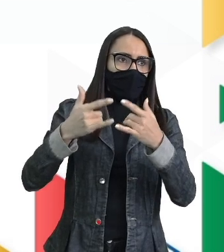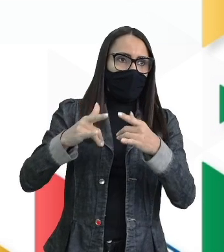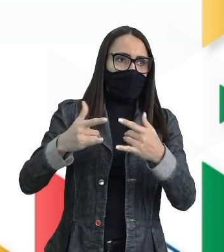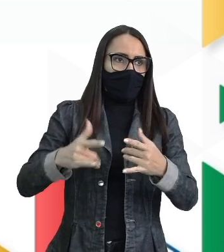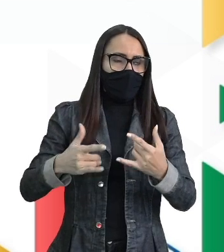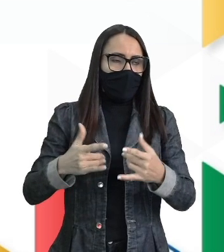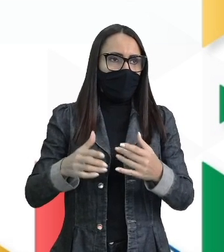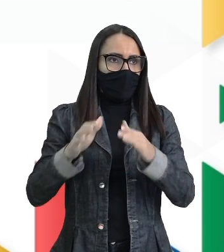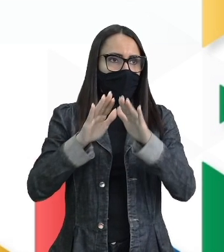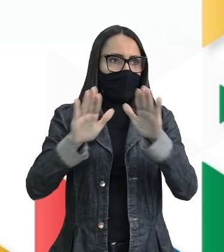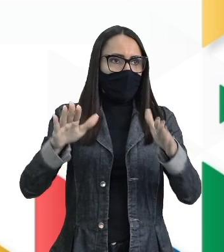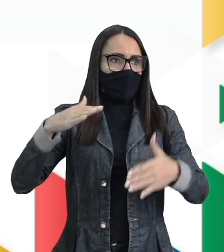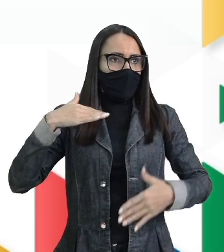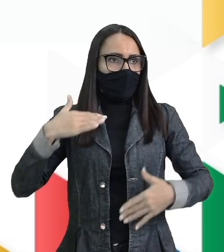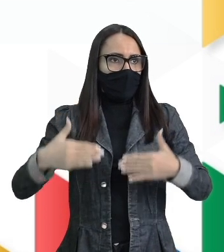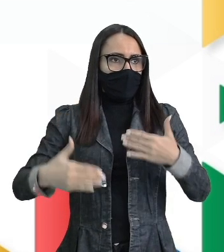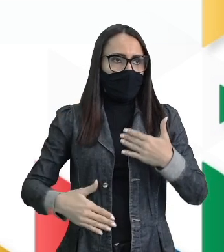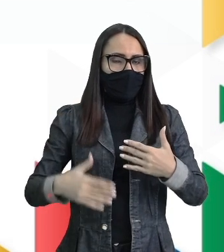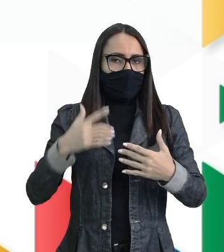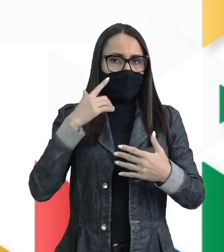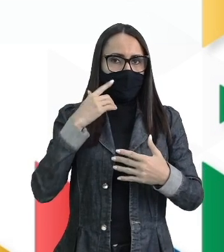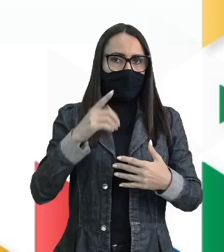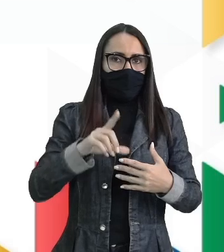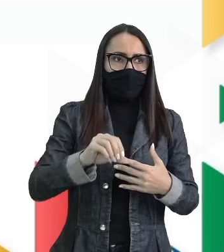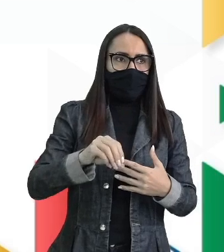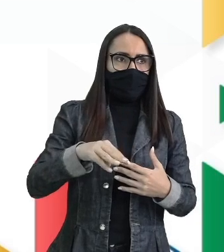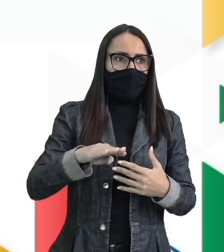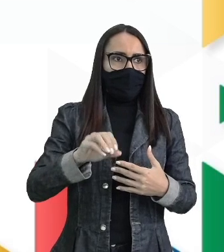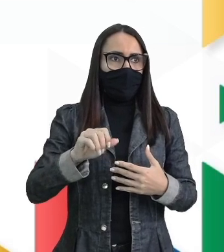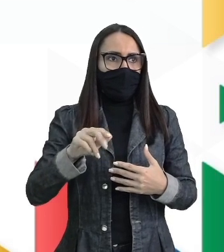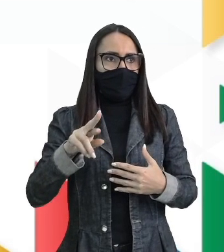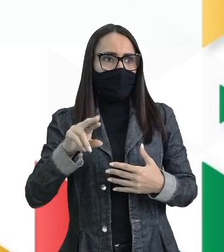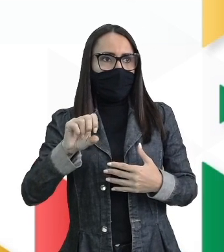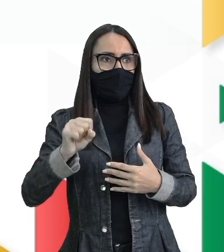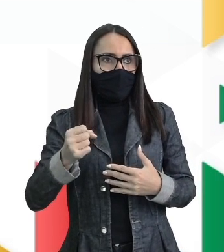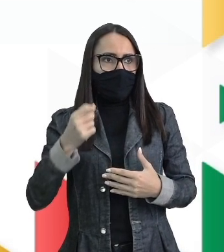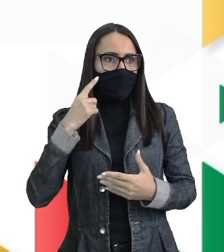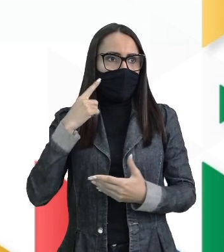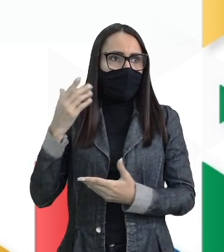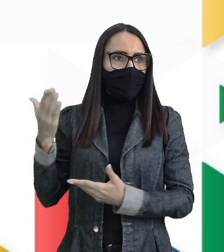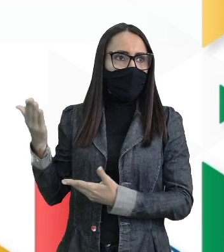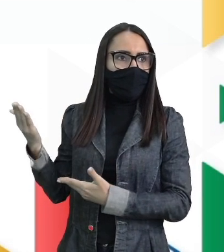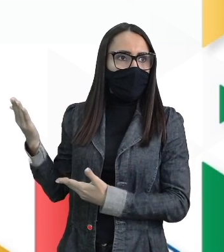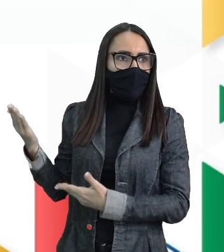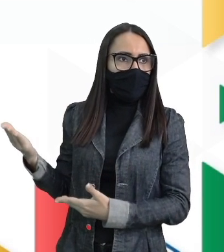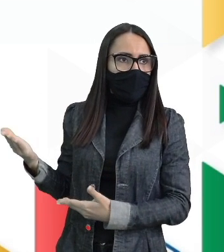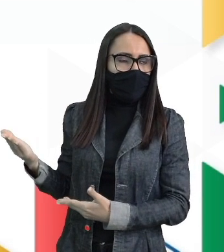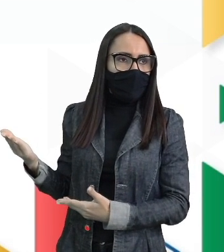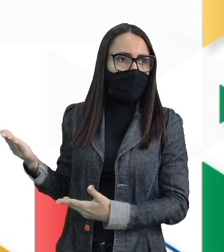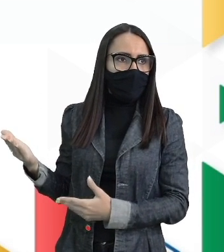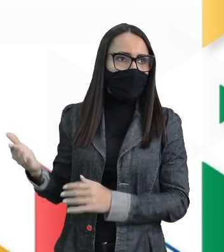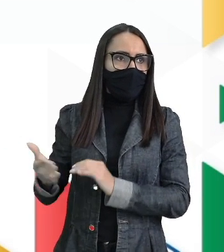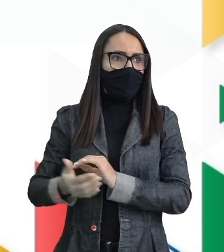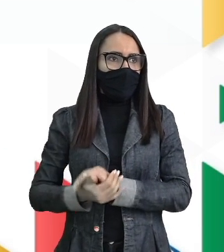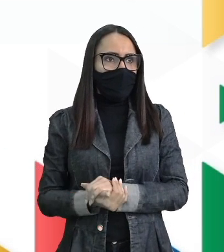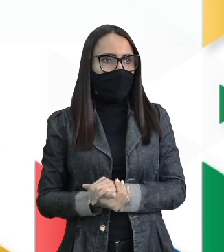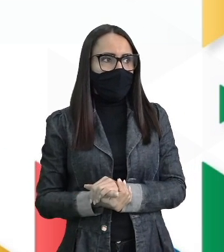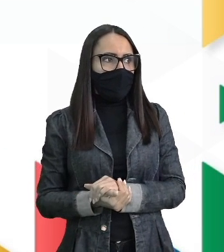torácicas, vértebras lombares, ilho, sacro, isquio,